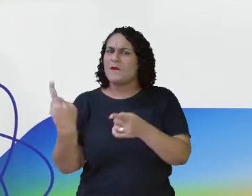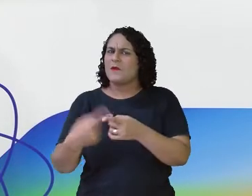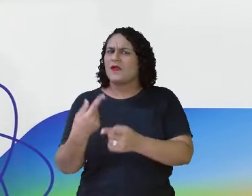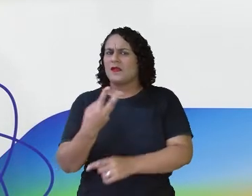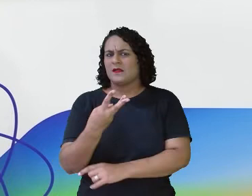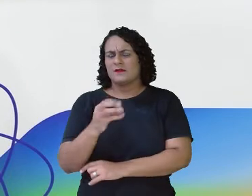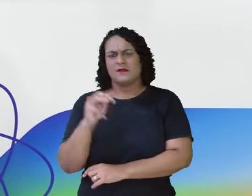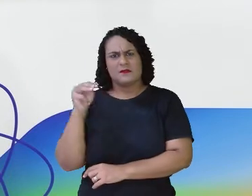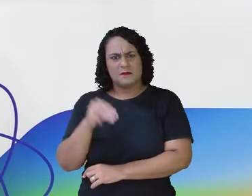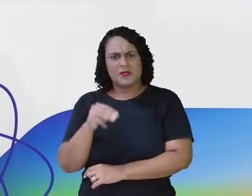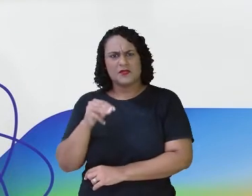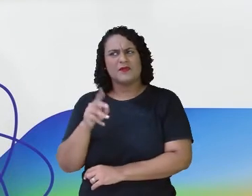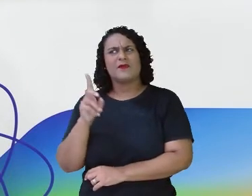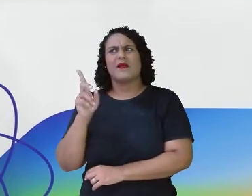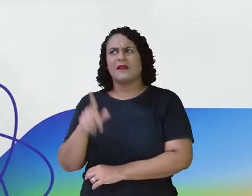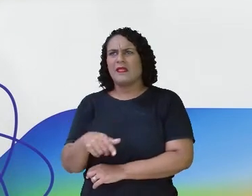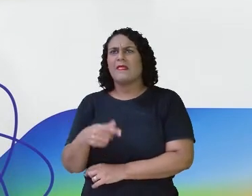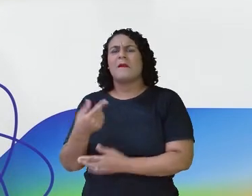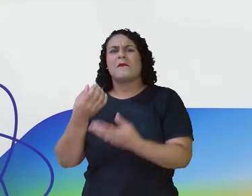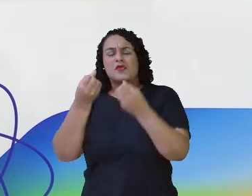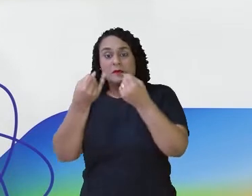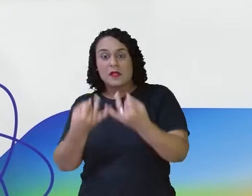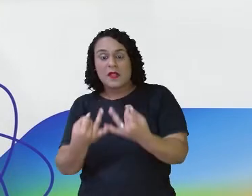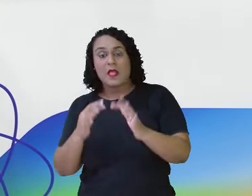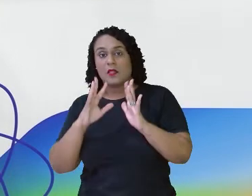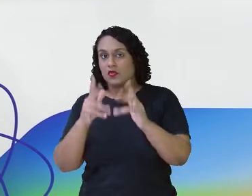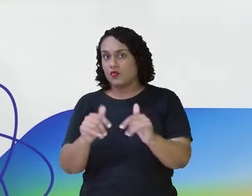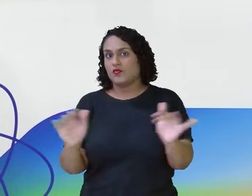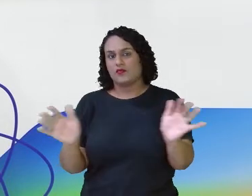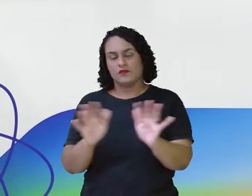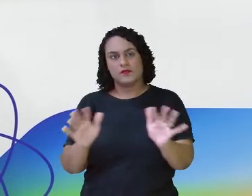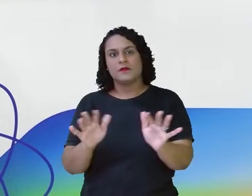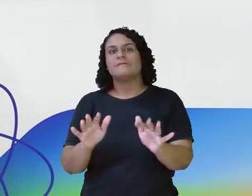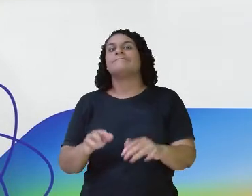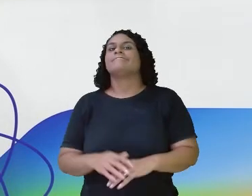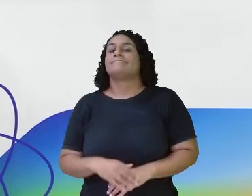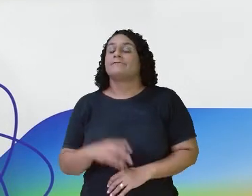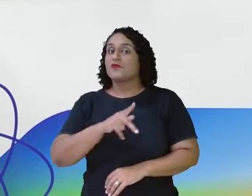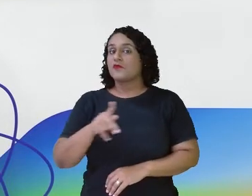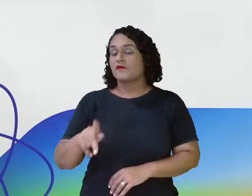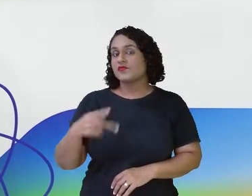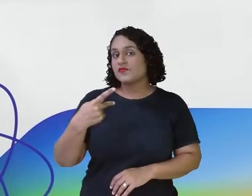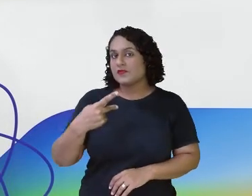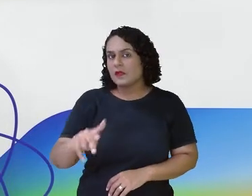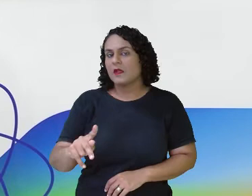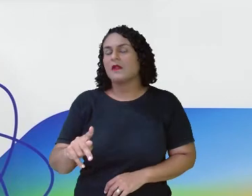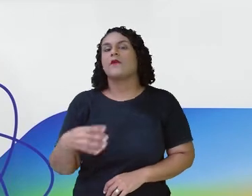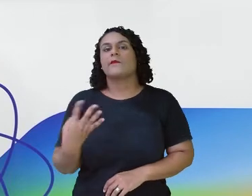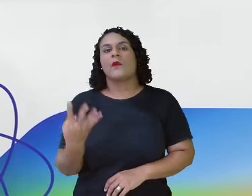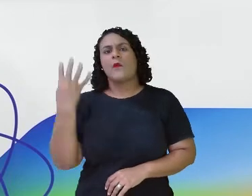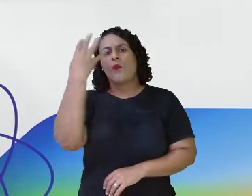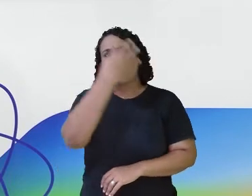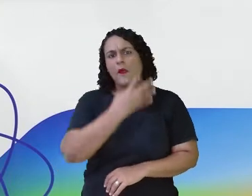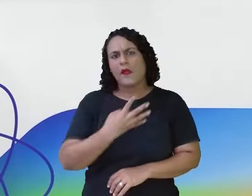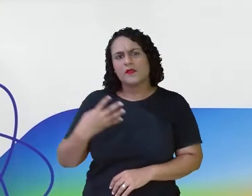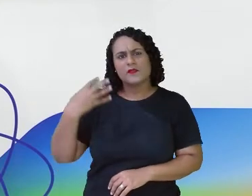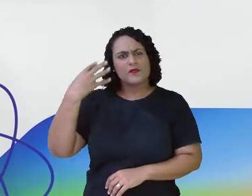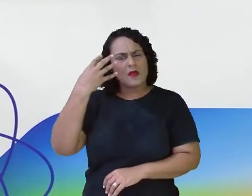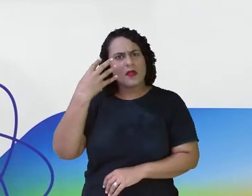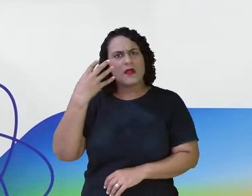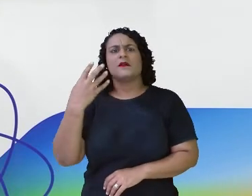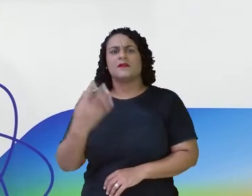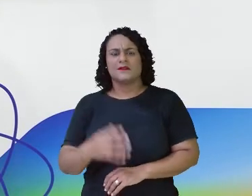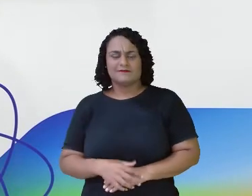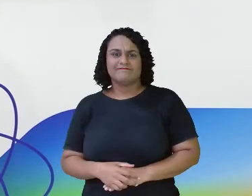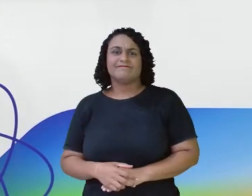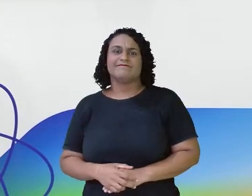minutos não serão suficientes para eu falar tudo. O seu professor passa com você 4 horas e 10 minutos mais ou menos, e não consegue esgotar o assunto,